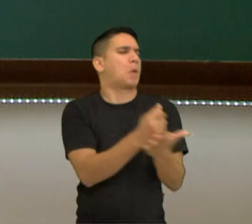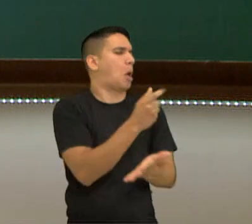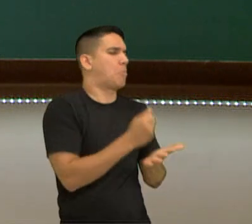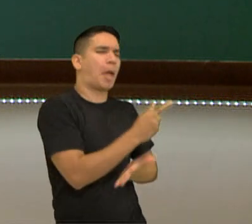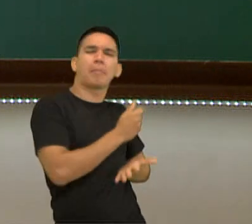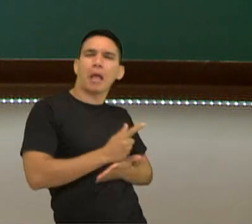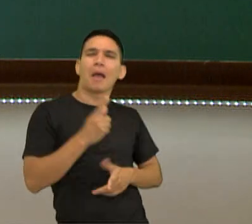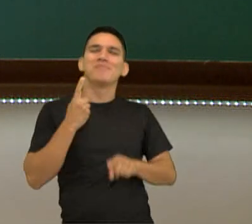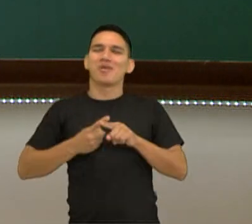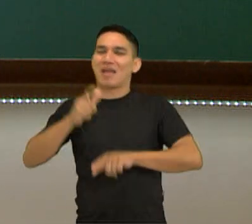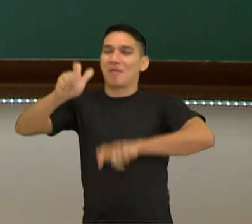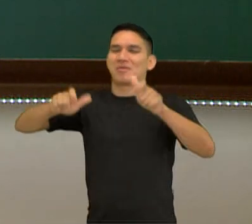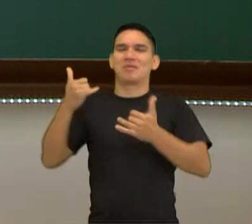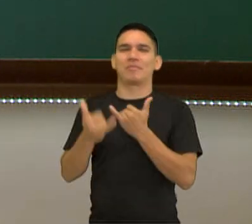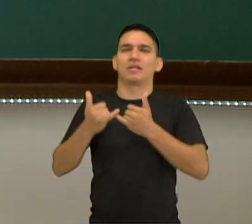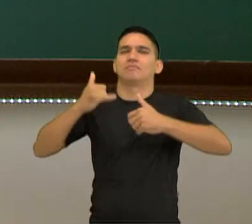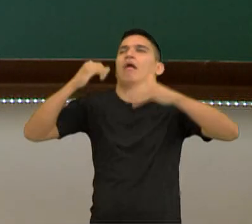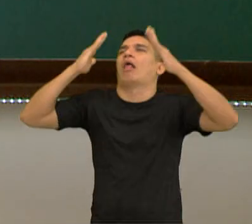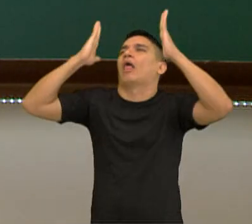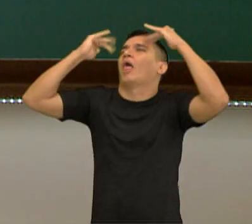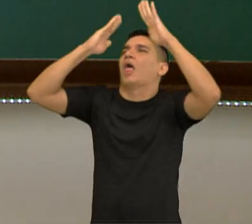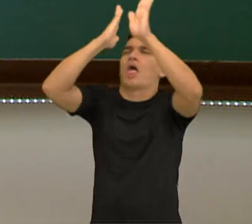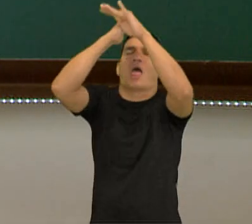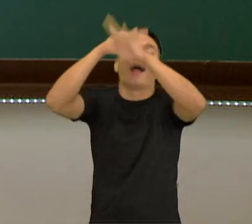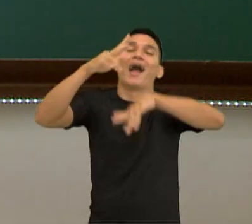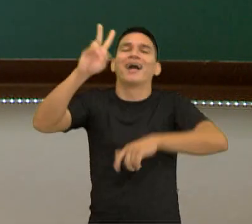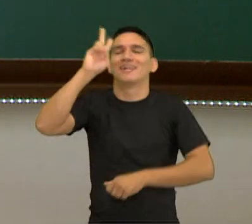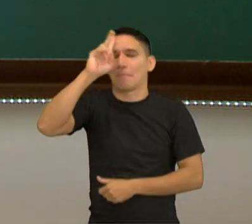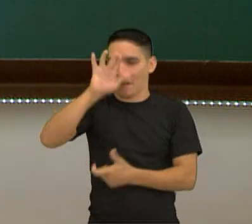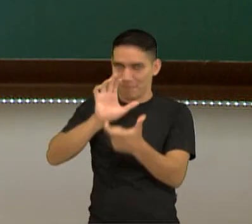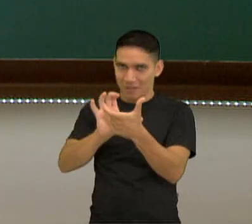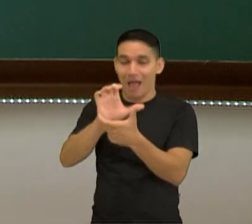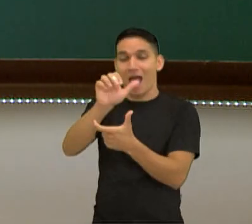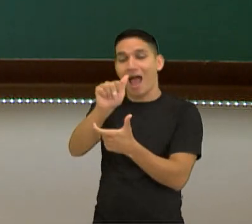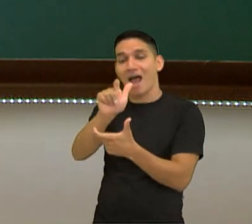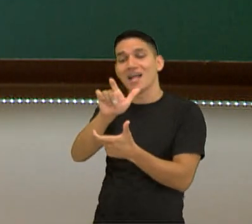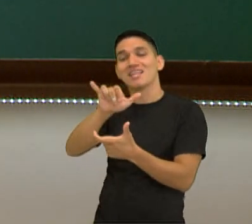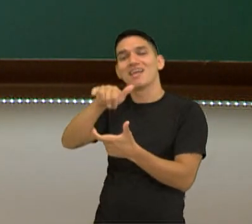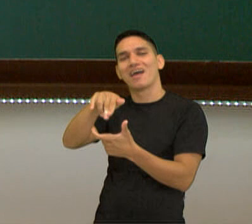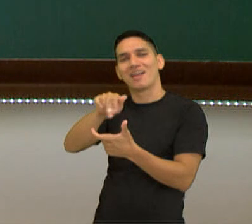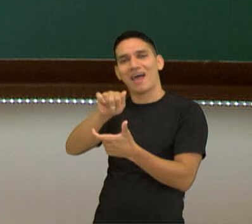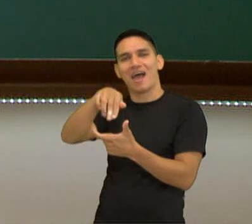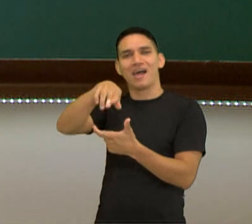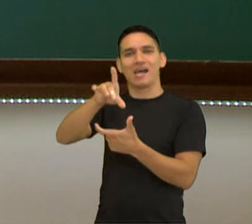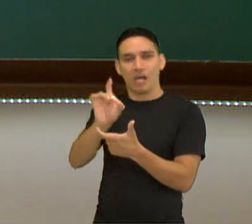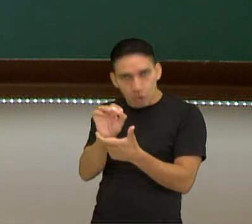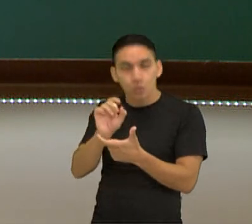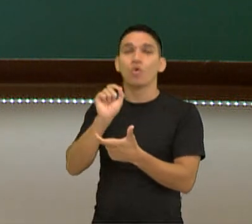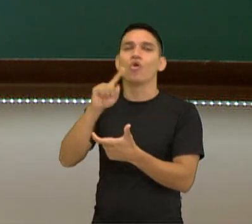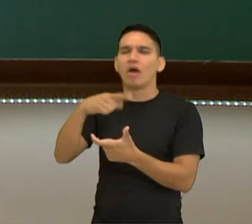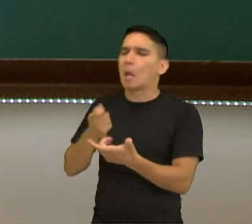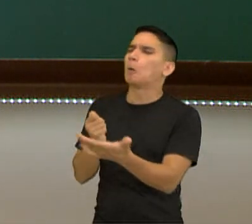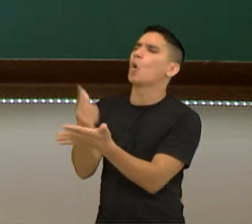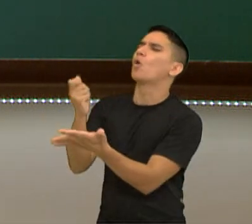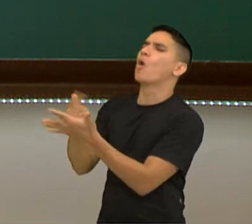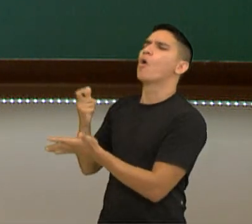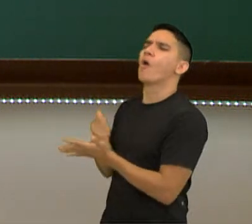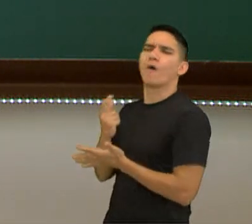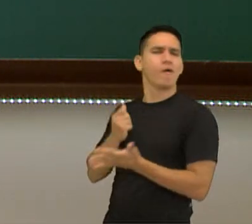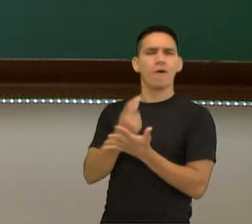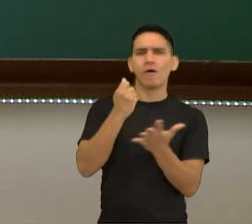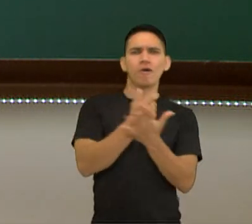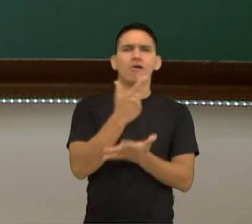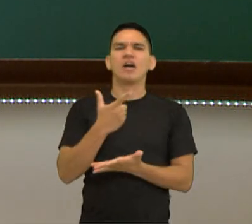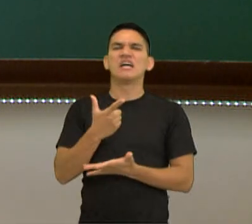estar alienado, lembrei, condicionado à alienação, estar alienado ao consumismo, estar alienado